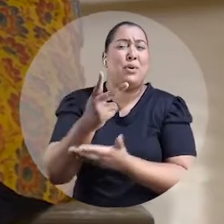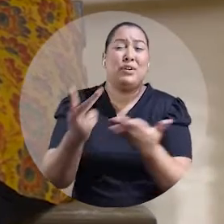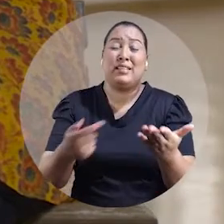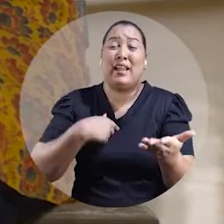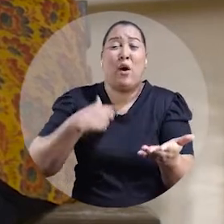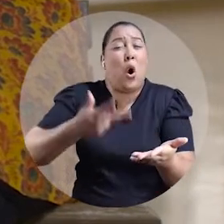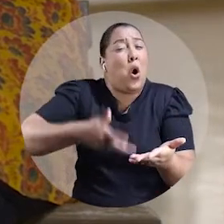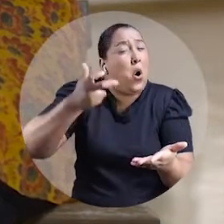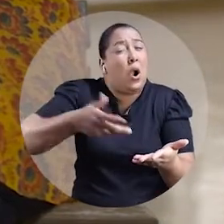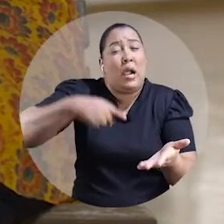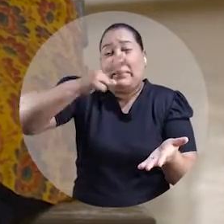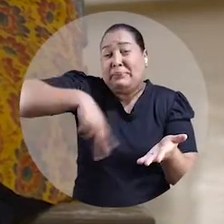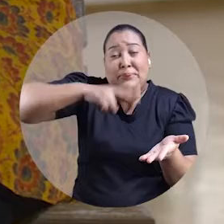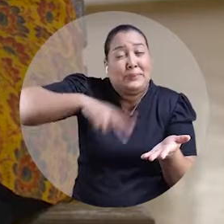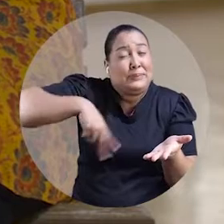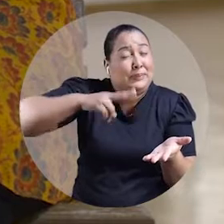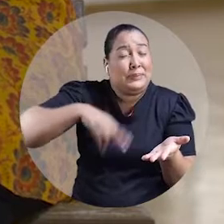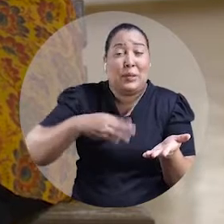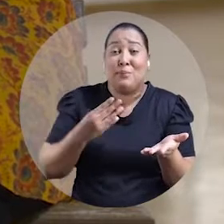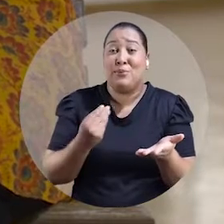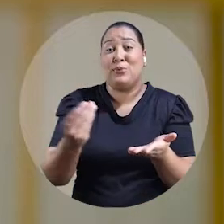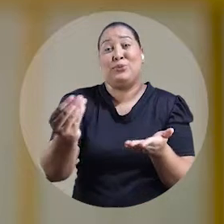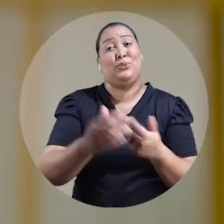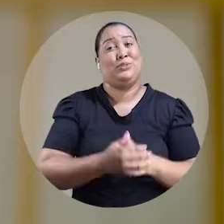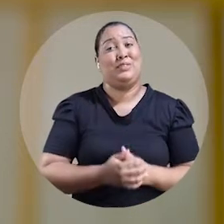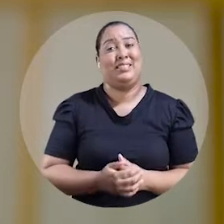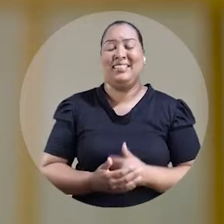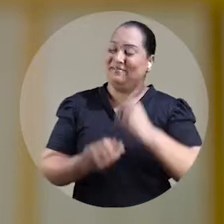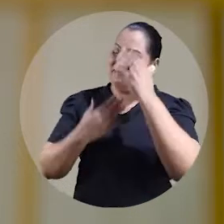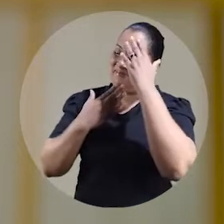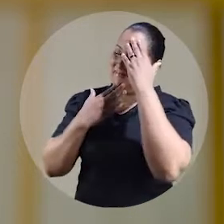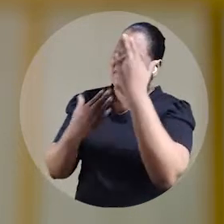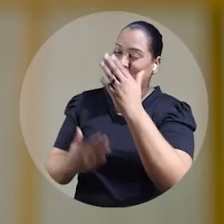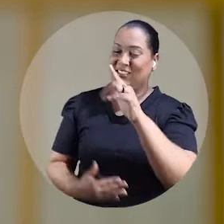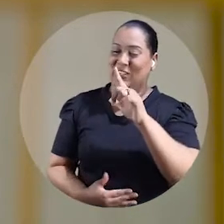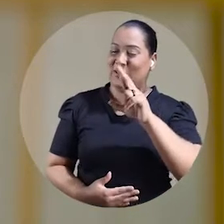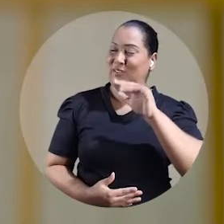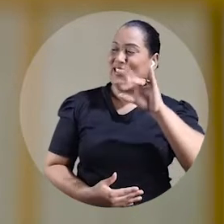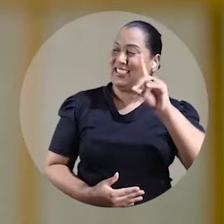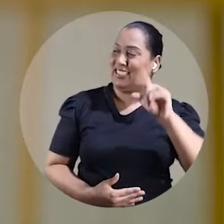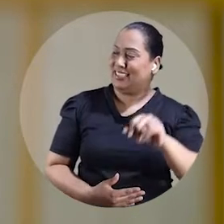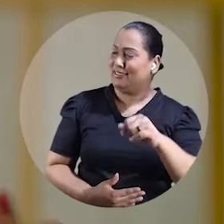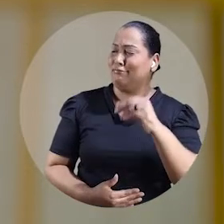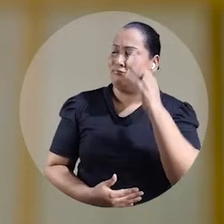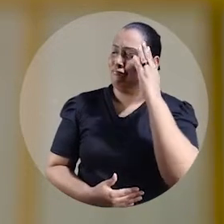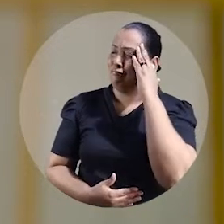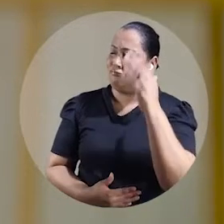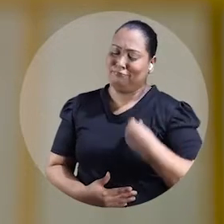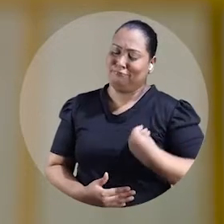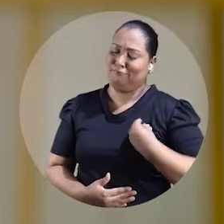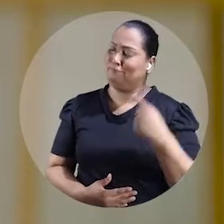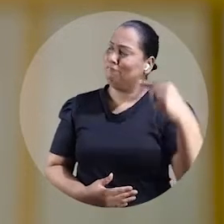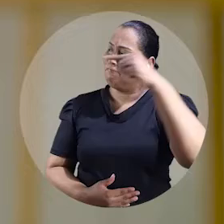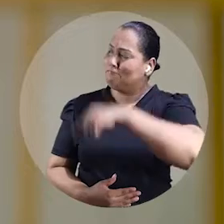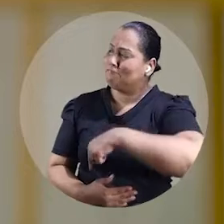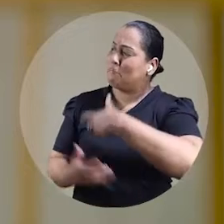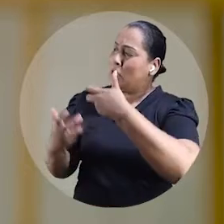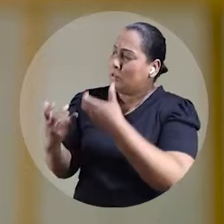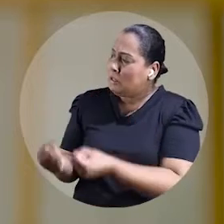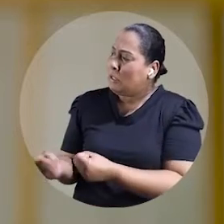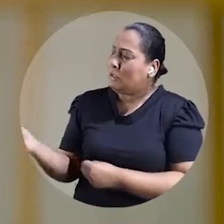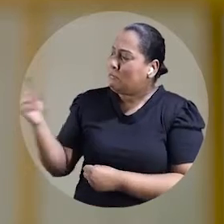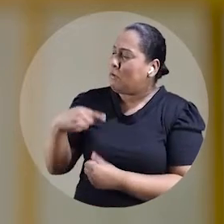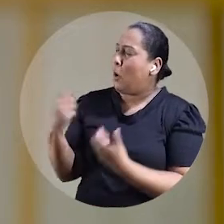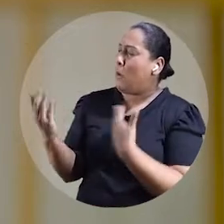muito poesia, eu consumo muita poesia. Muito obrigada, Lucinda. Eu quero agradecer imensamente a sua presença. Foi